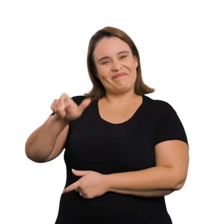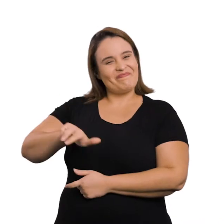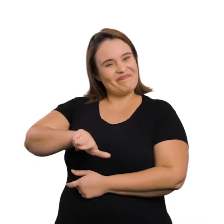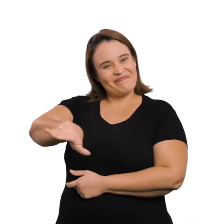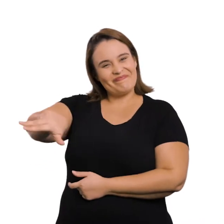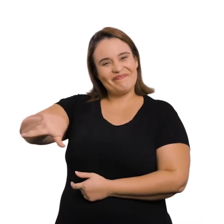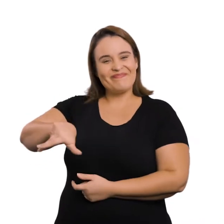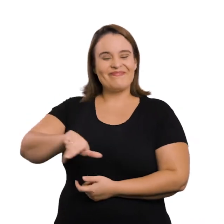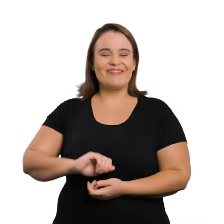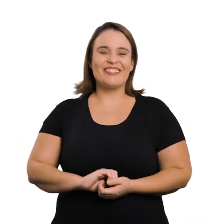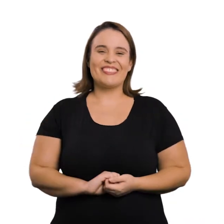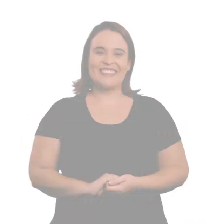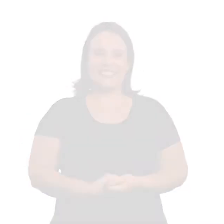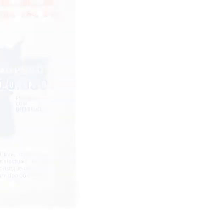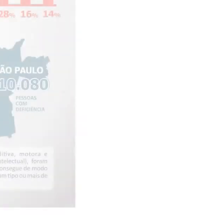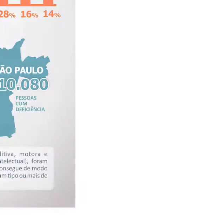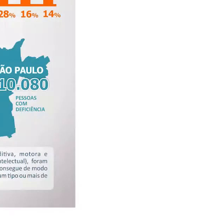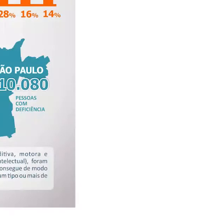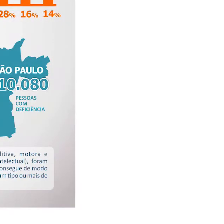conviver com vidas plurais.